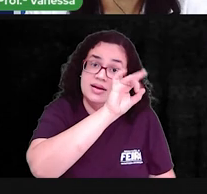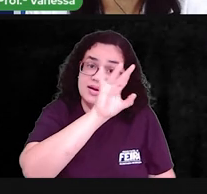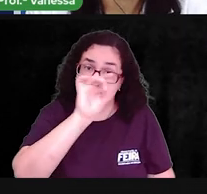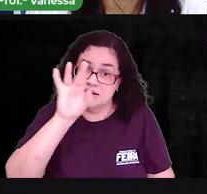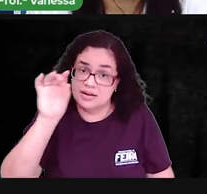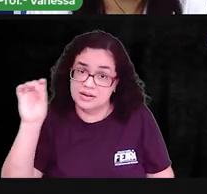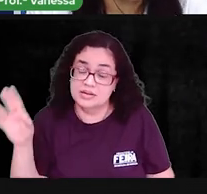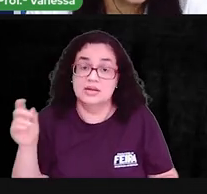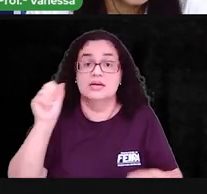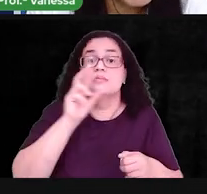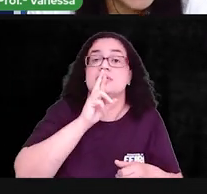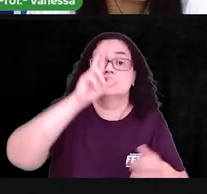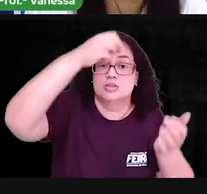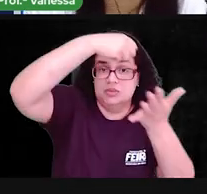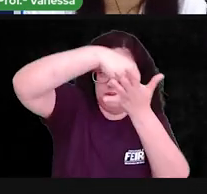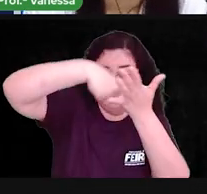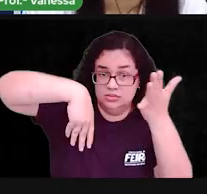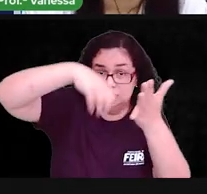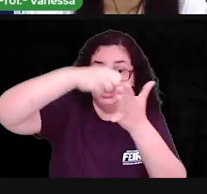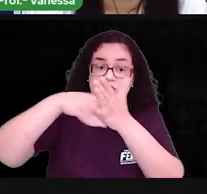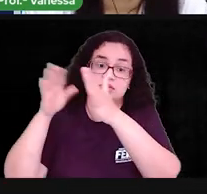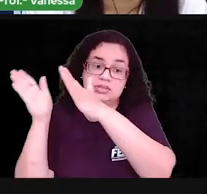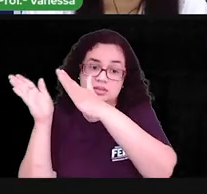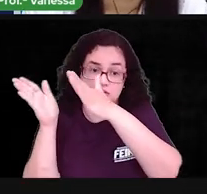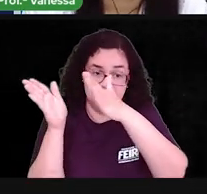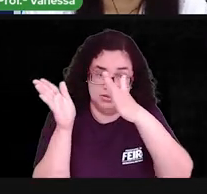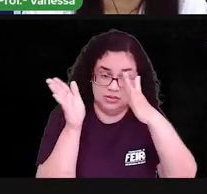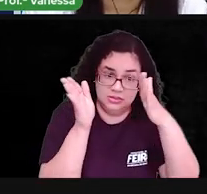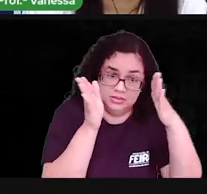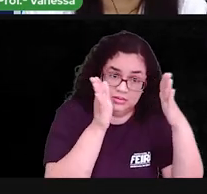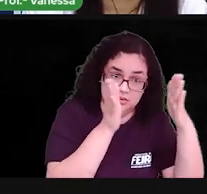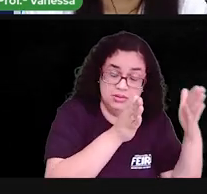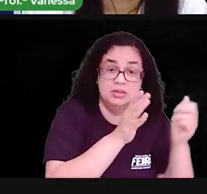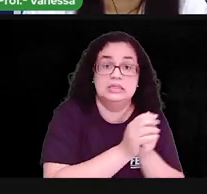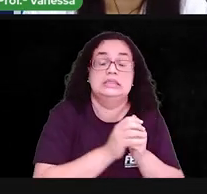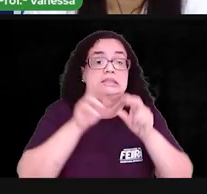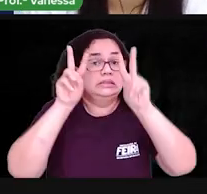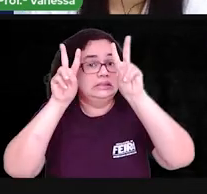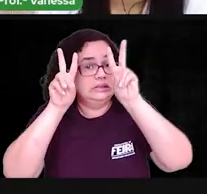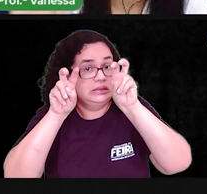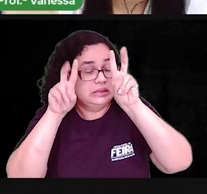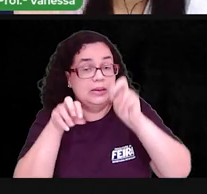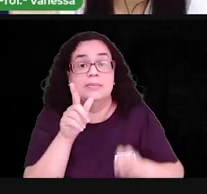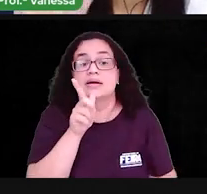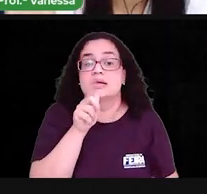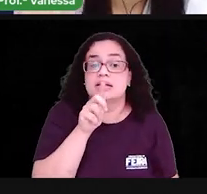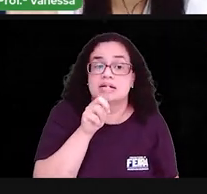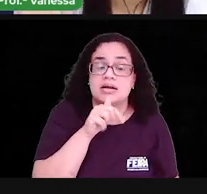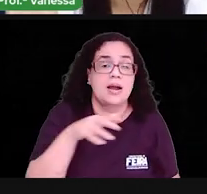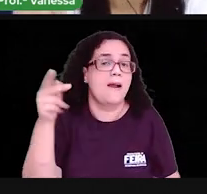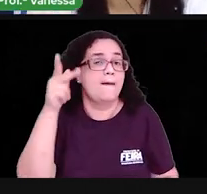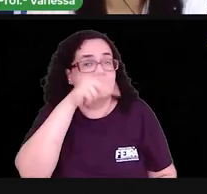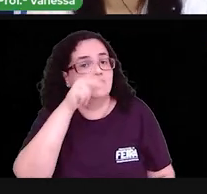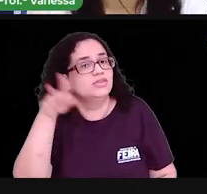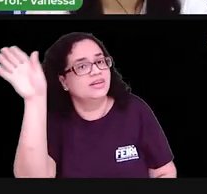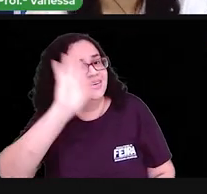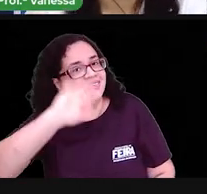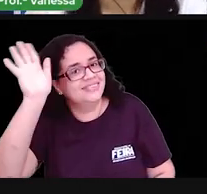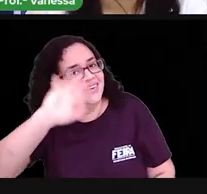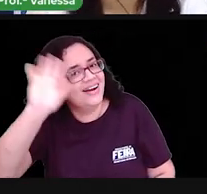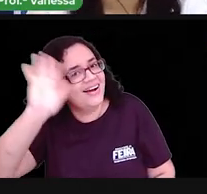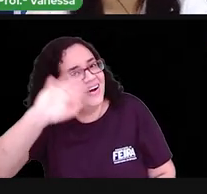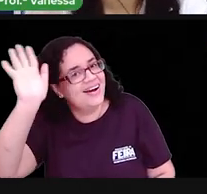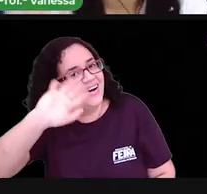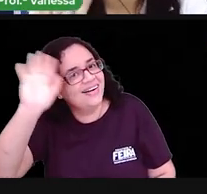para fazer atividade programada para S esse tema e aqui a próxima despede até a